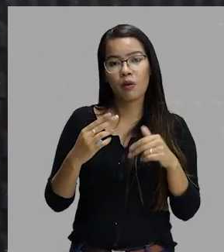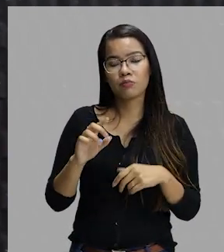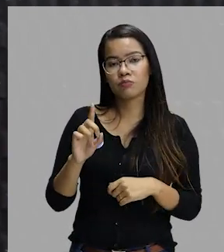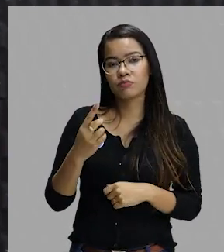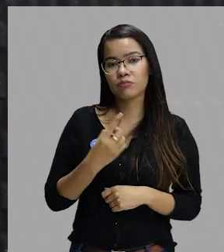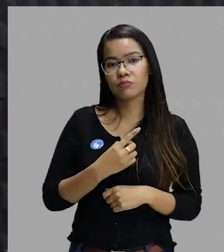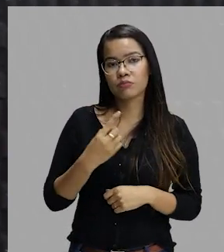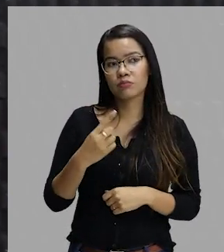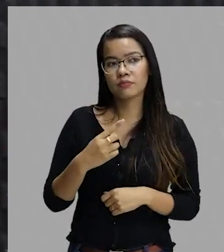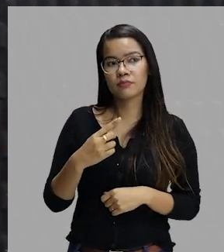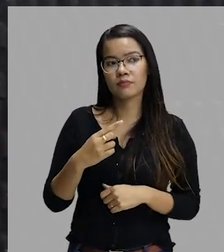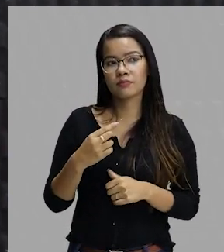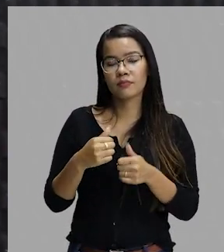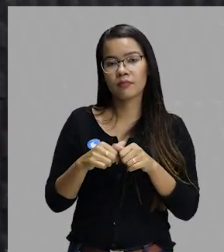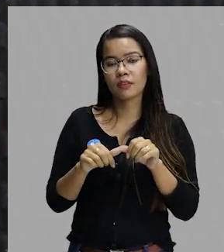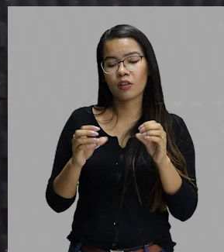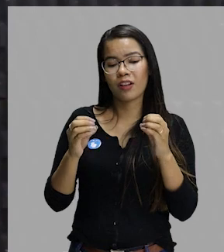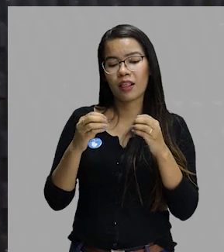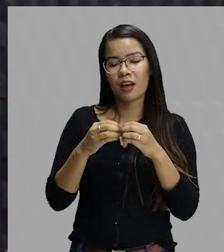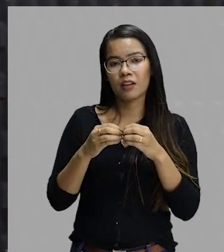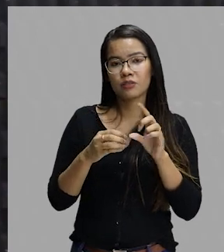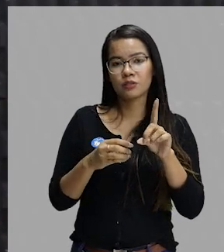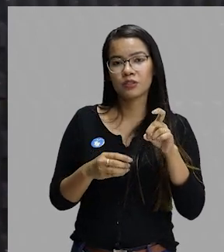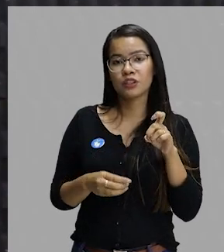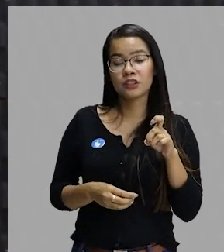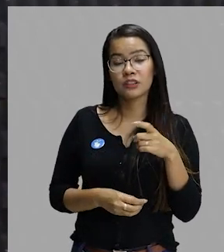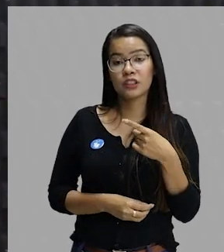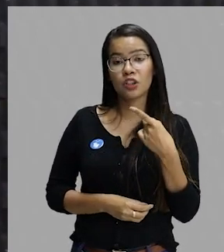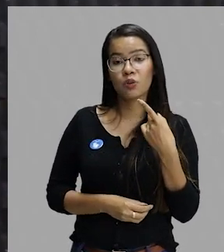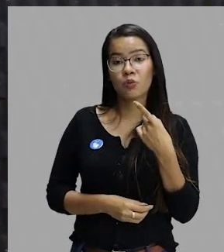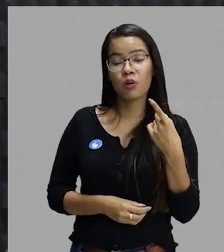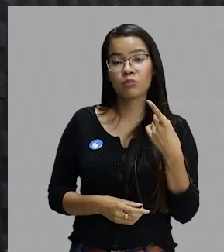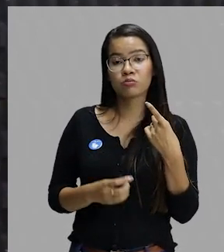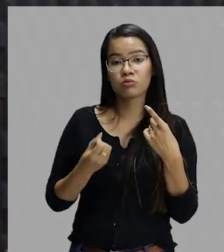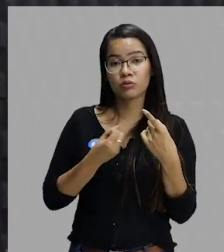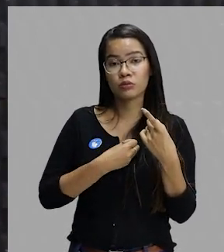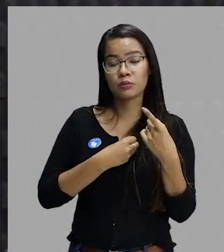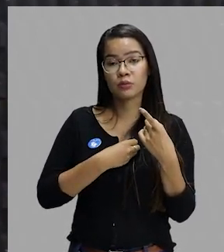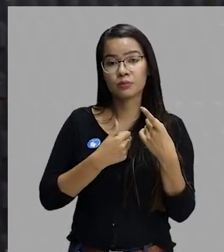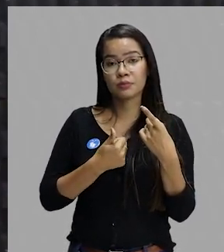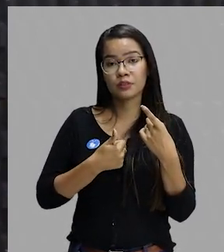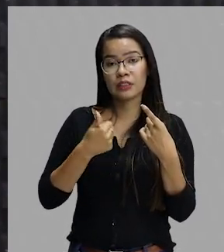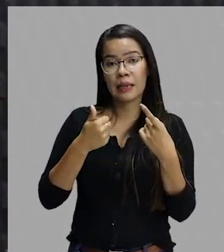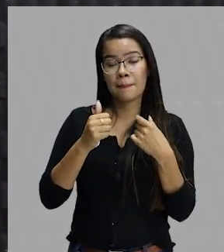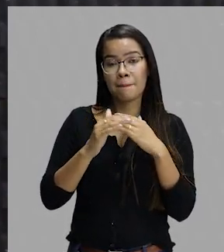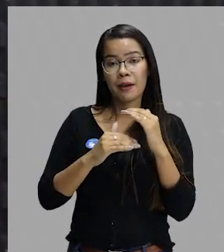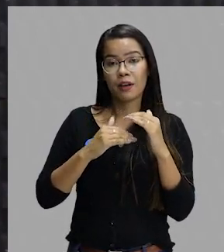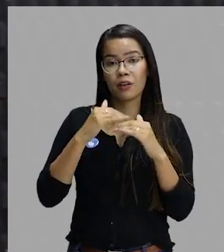Ele está aqui do lado do x, né? E 1 é um número positivo, ele é maior do que 0.